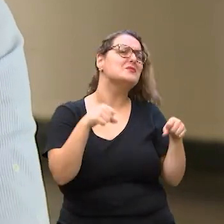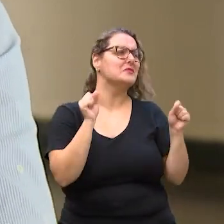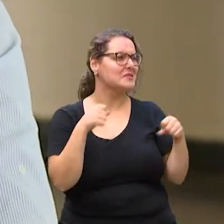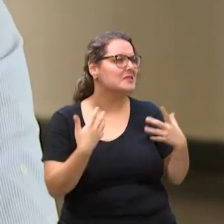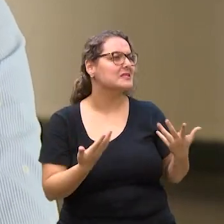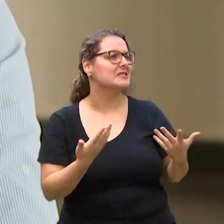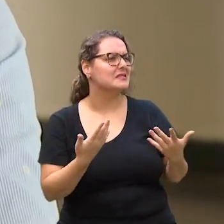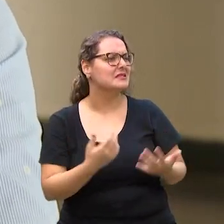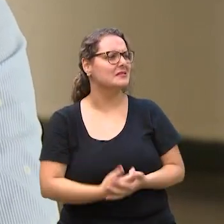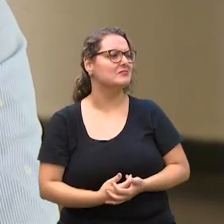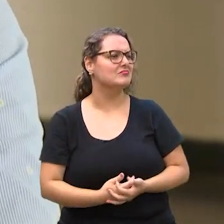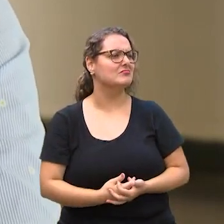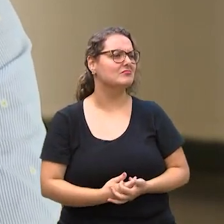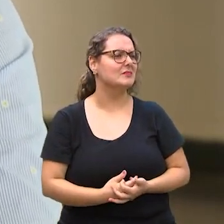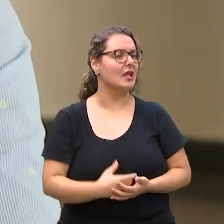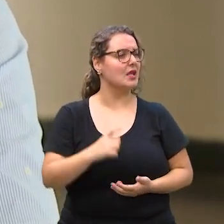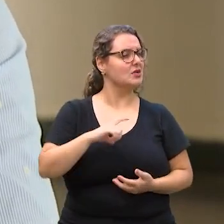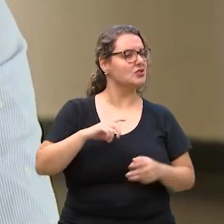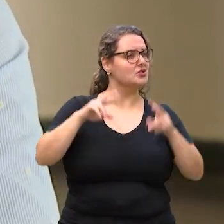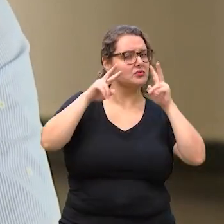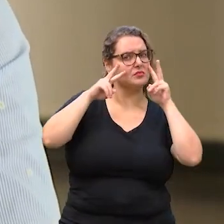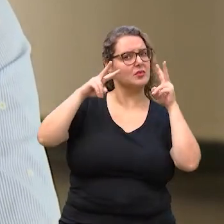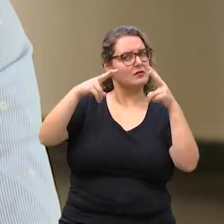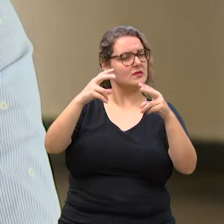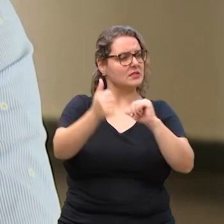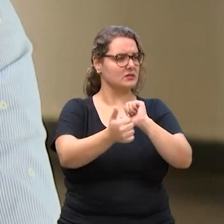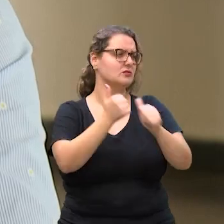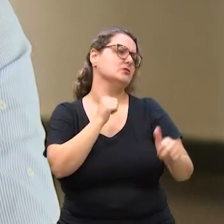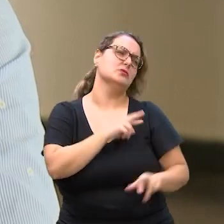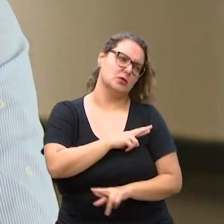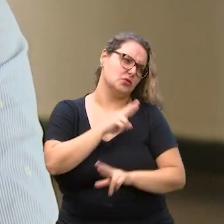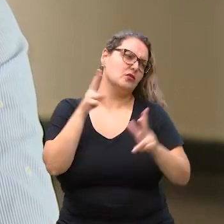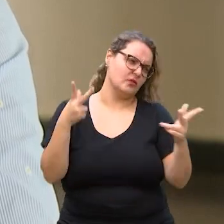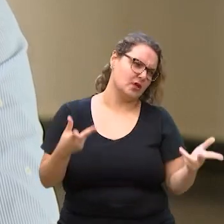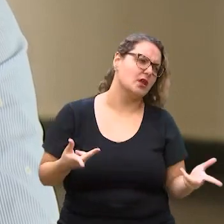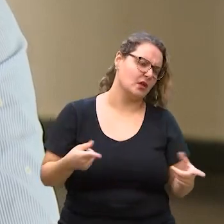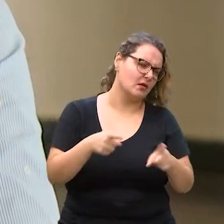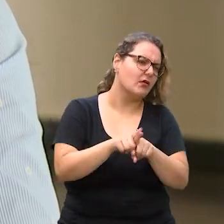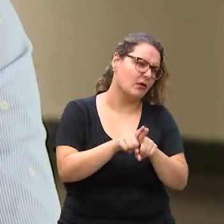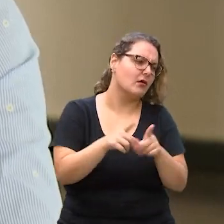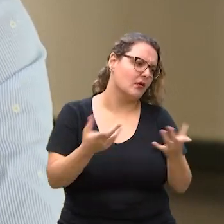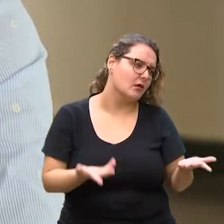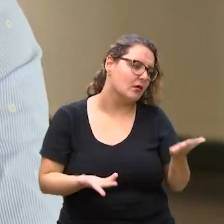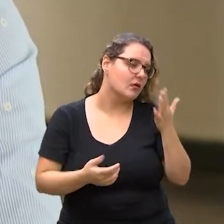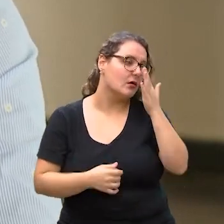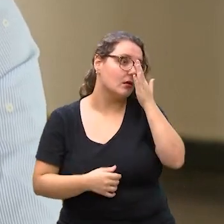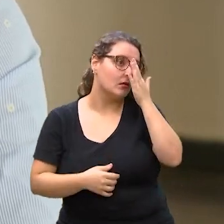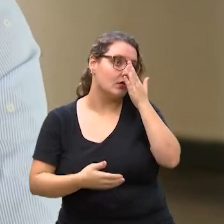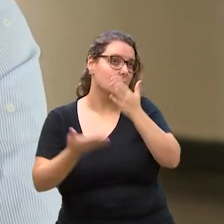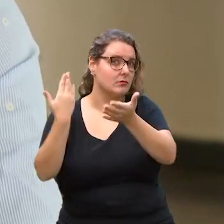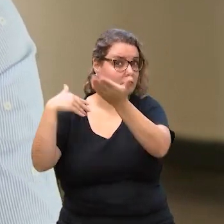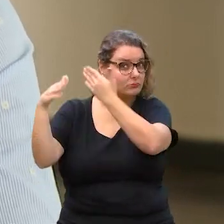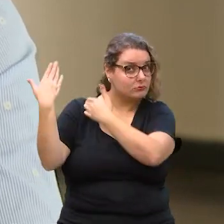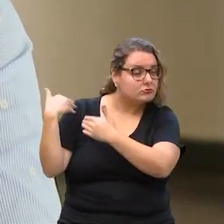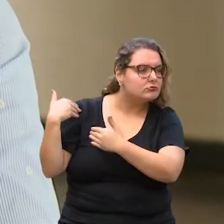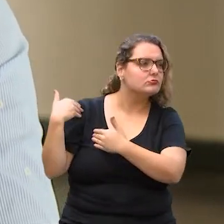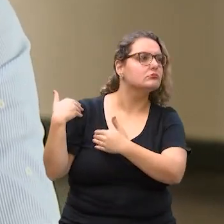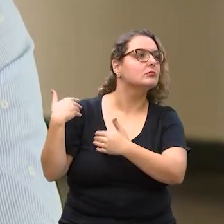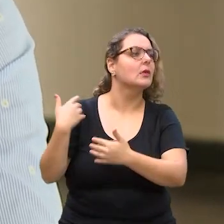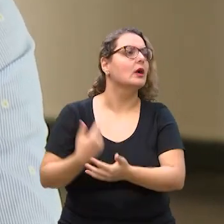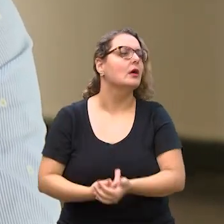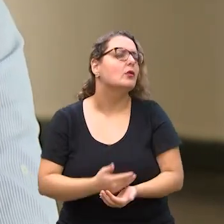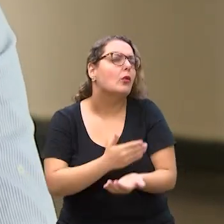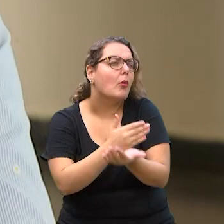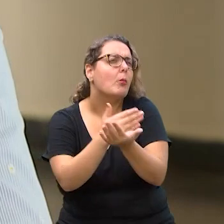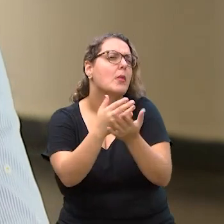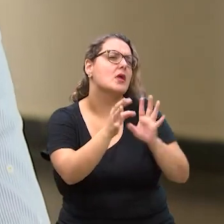isso sim. A gente tinha uma visão de esporte diferente também, né? Nas décadas passadas, nas